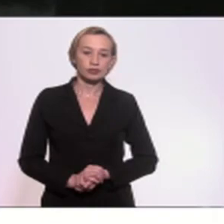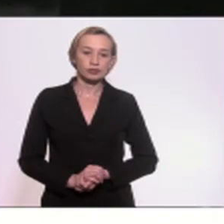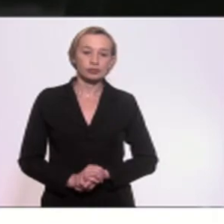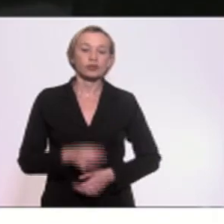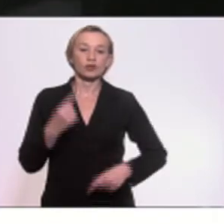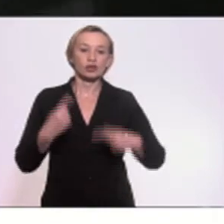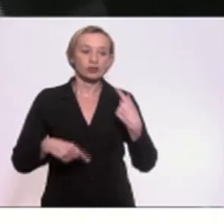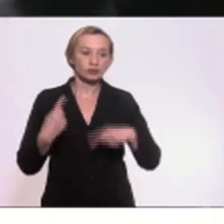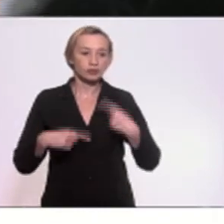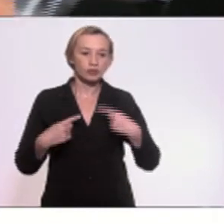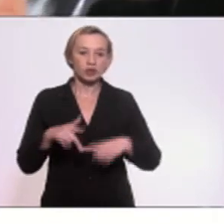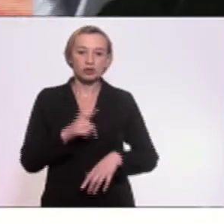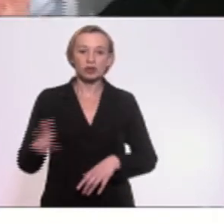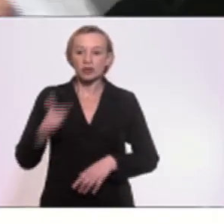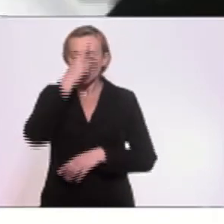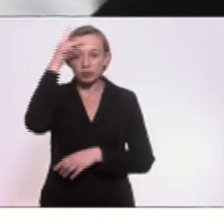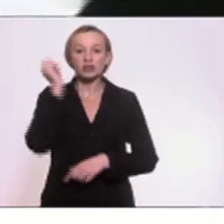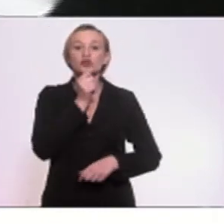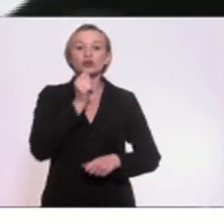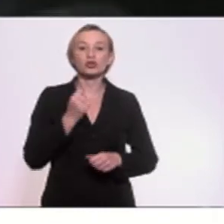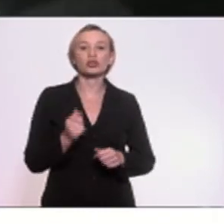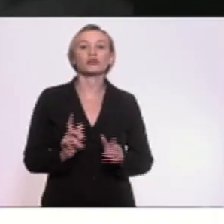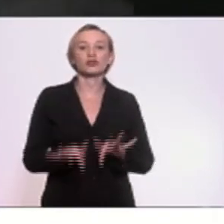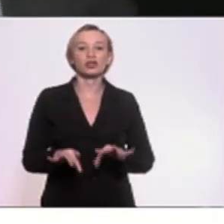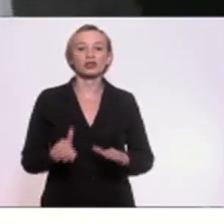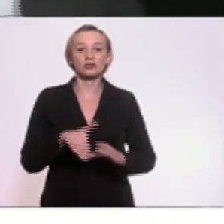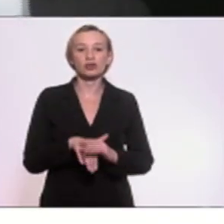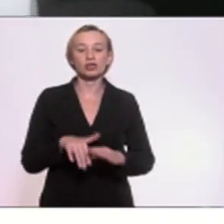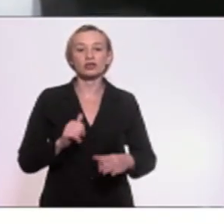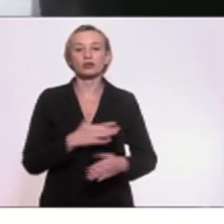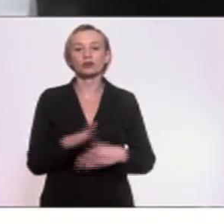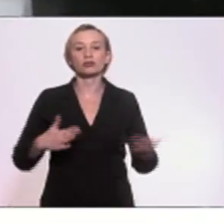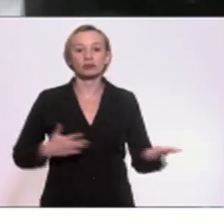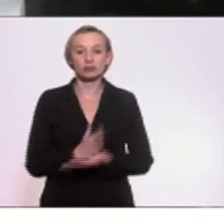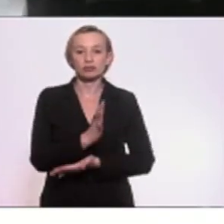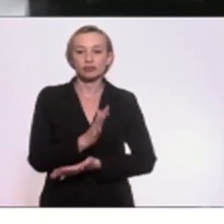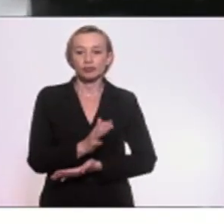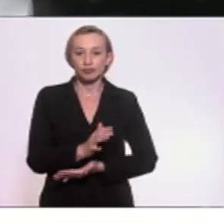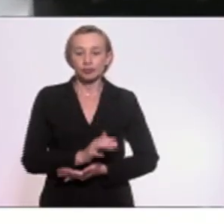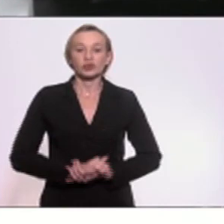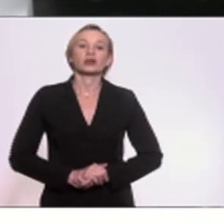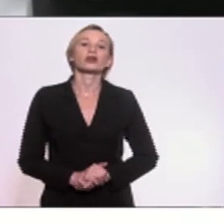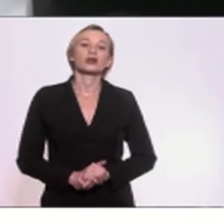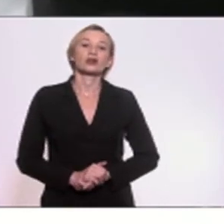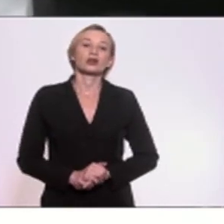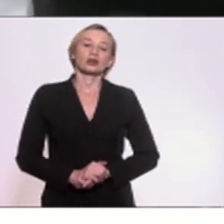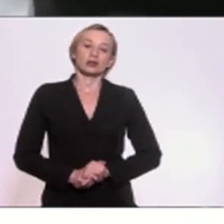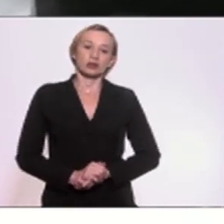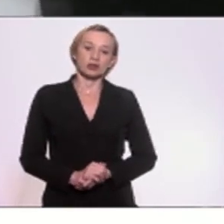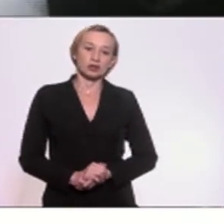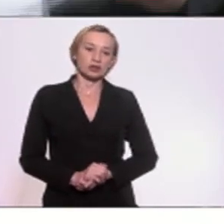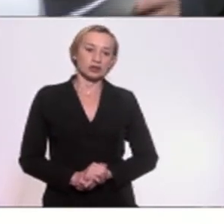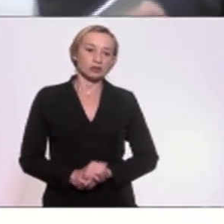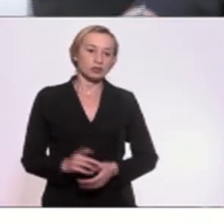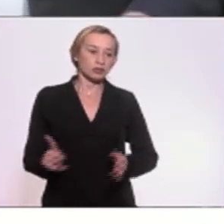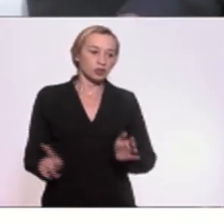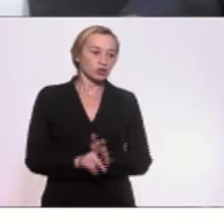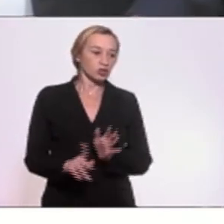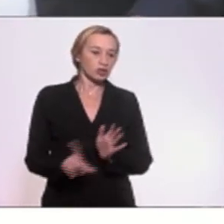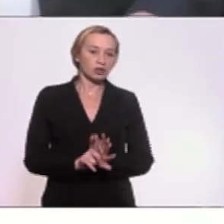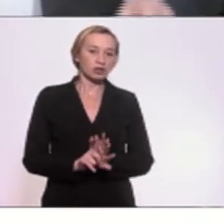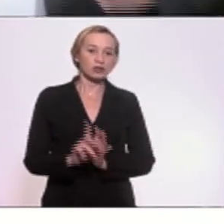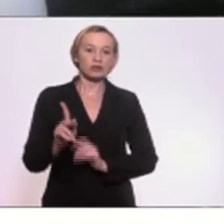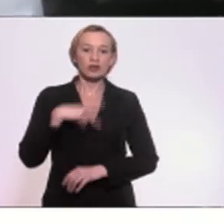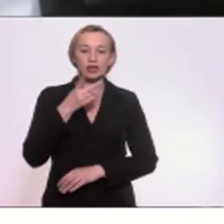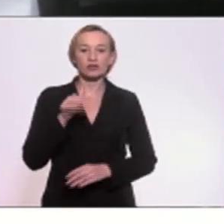Em discussão, não havendo quem queira discutir, encerrada a discussão, em votação, os senhores que aprovam a discussão, aprovado, vai ao autógrafo. Projeto de lei. Declaração